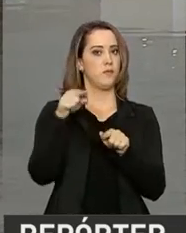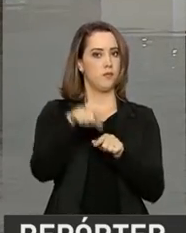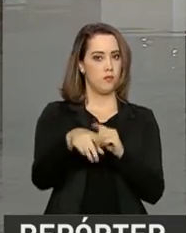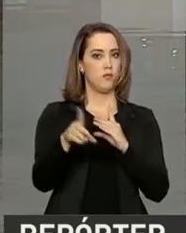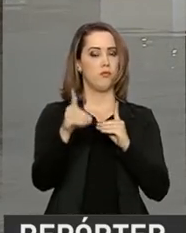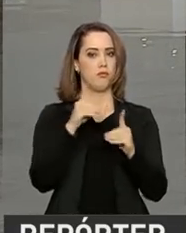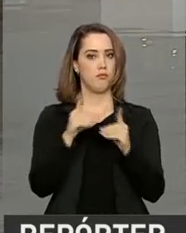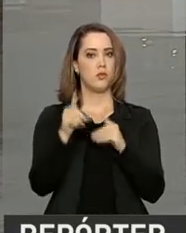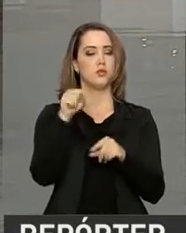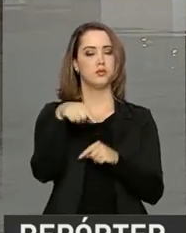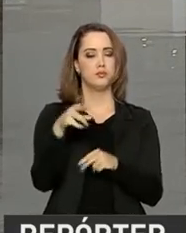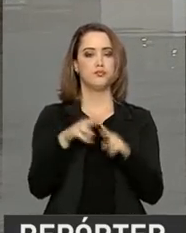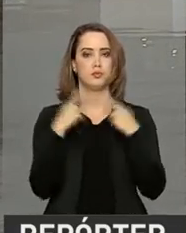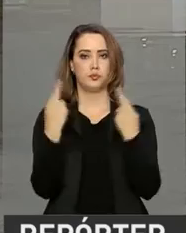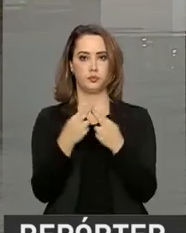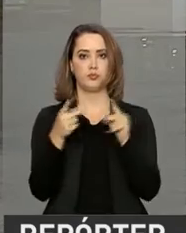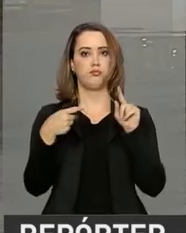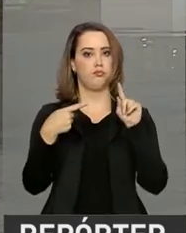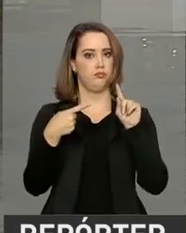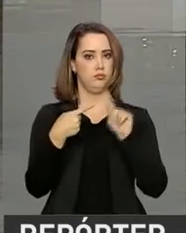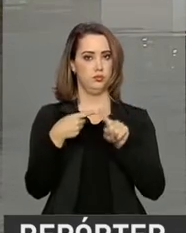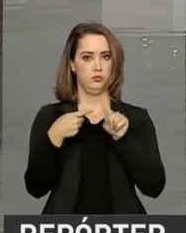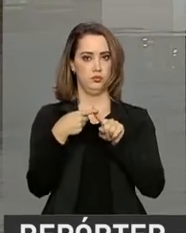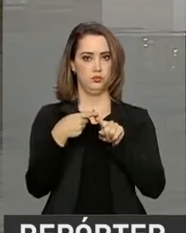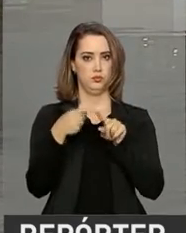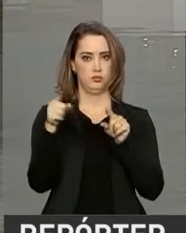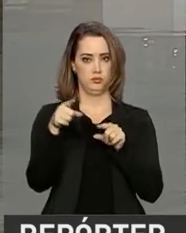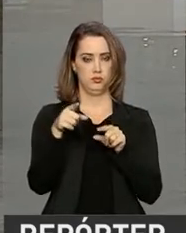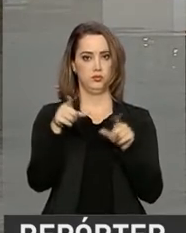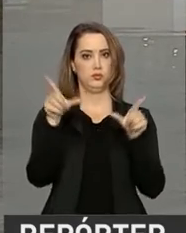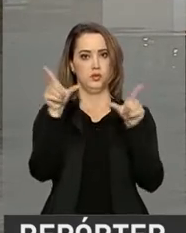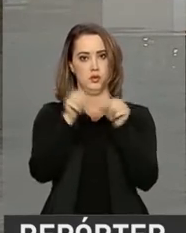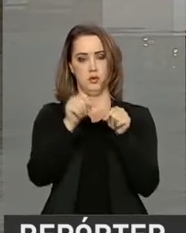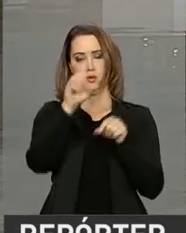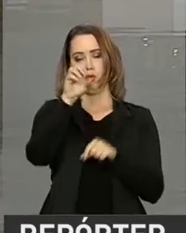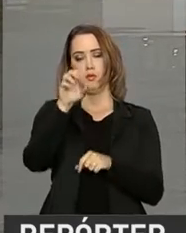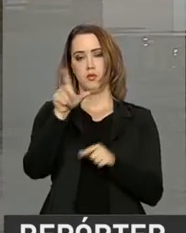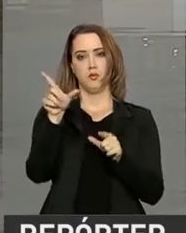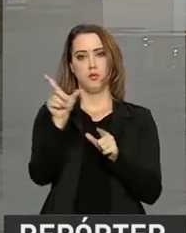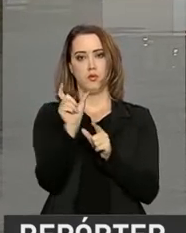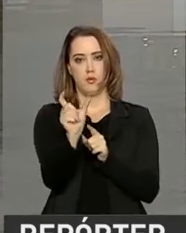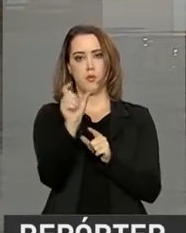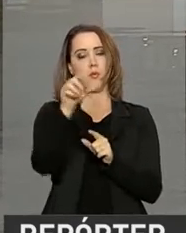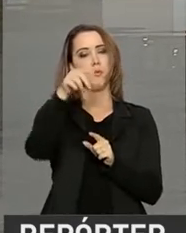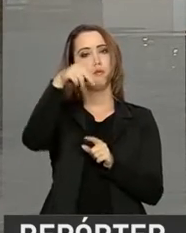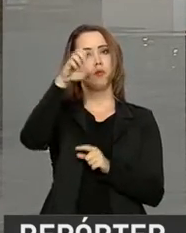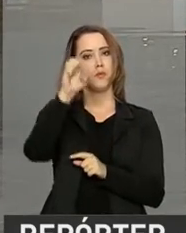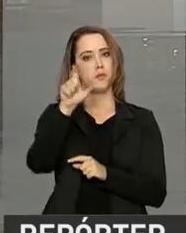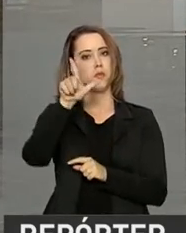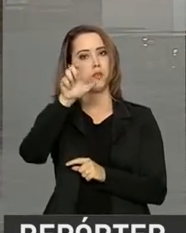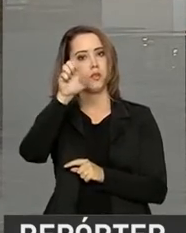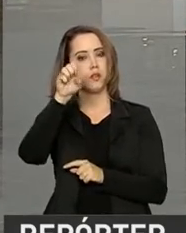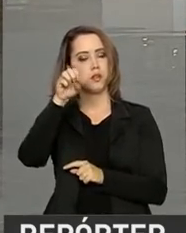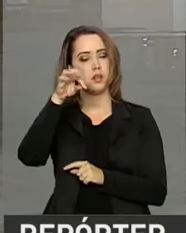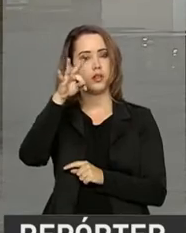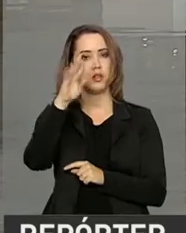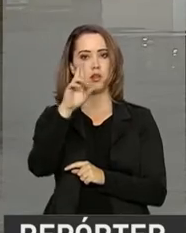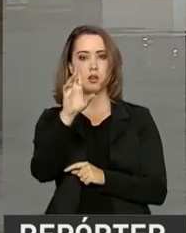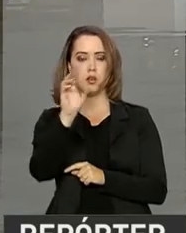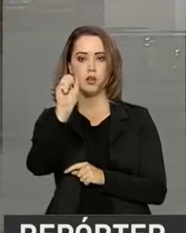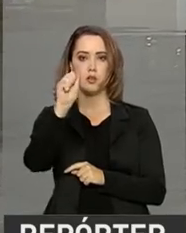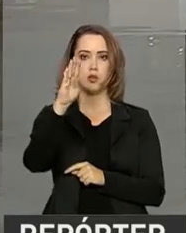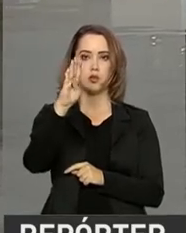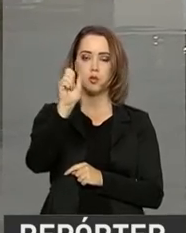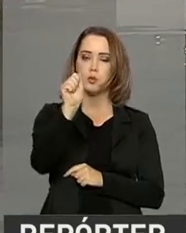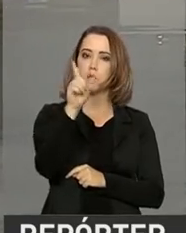reunião são as seguintes a possibilidade da eletrobrás vender a participação que tem empresas elétricas para